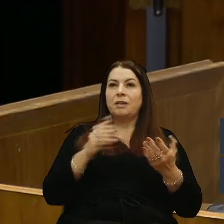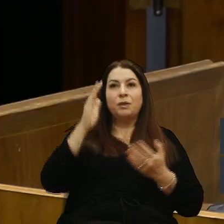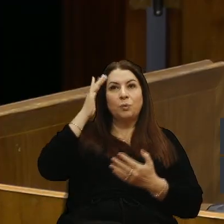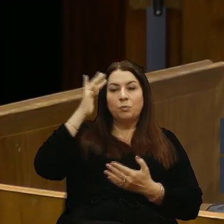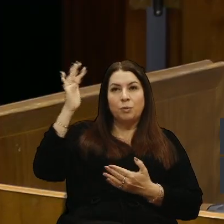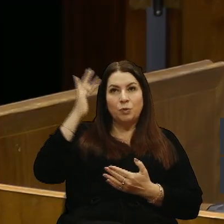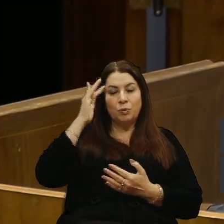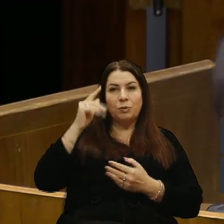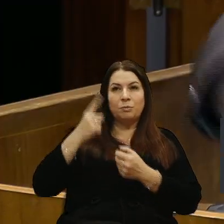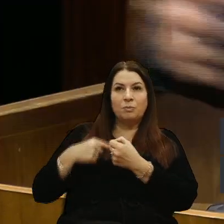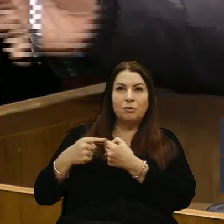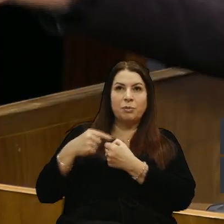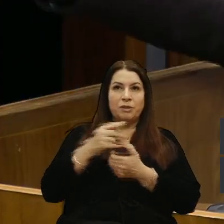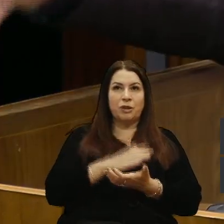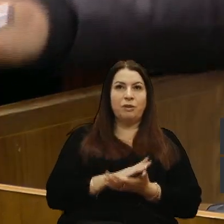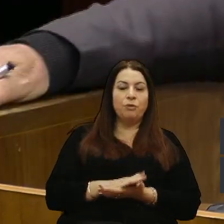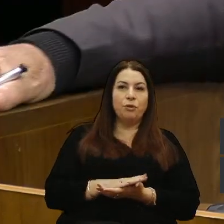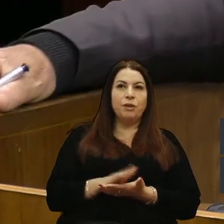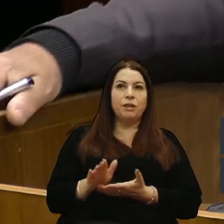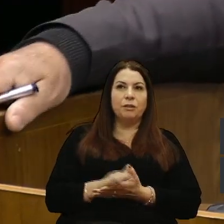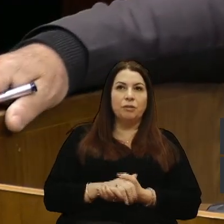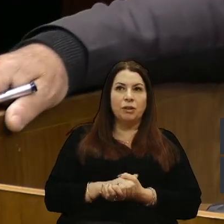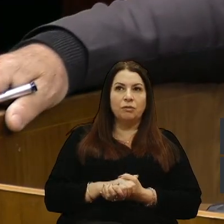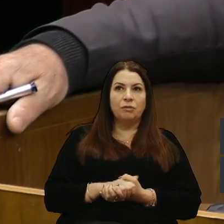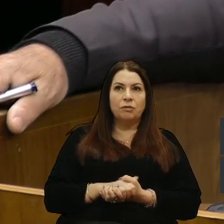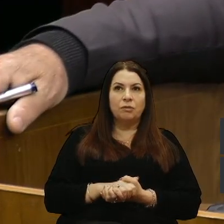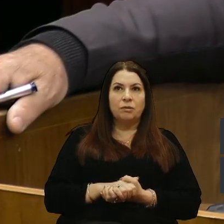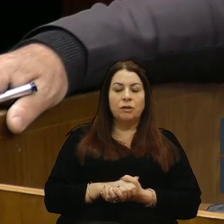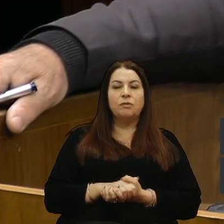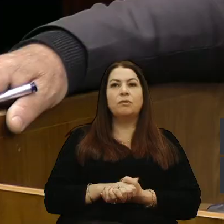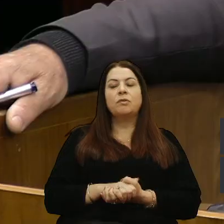para a nossa cidade que se tornou realidade.